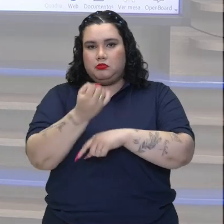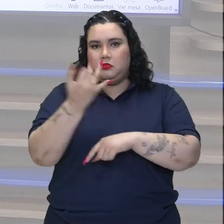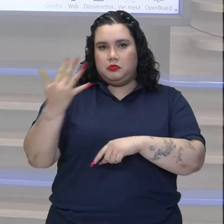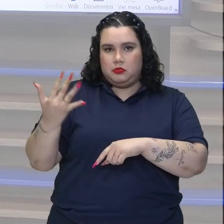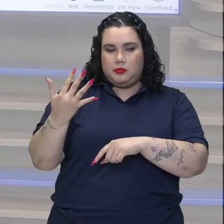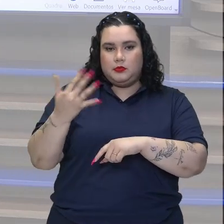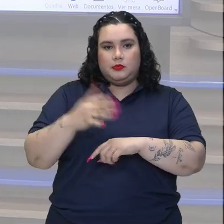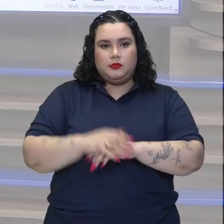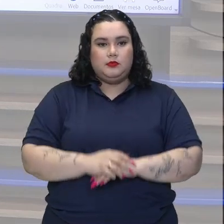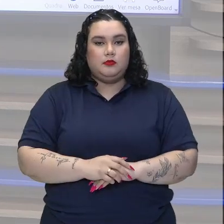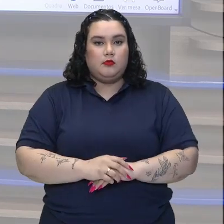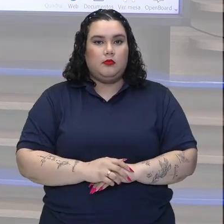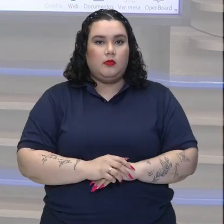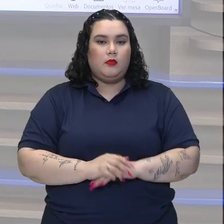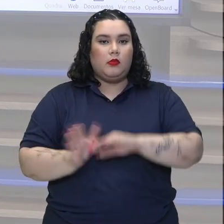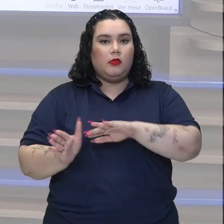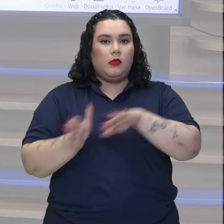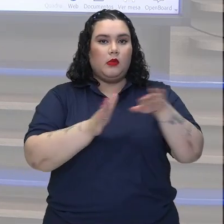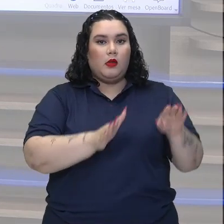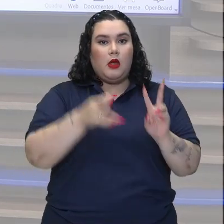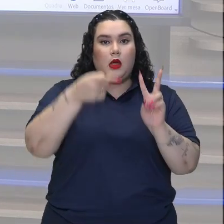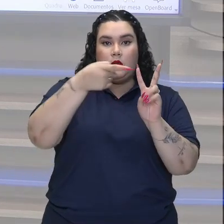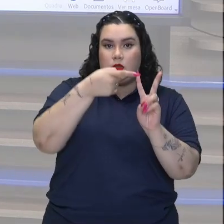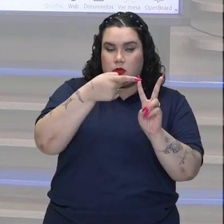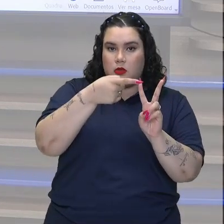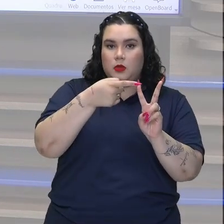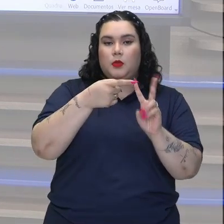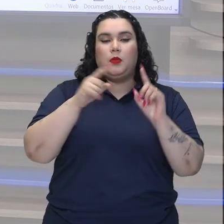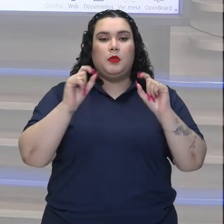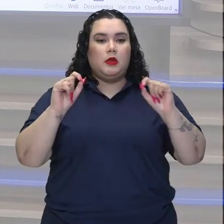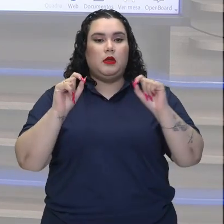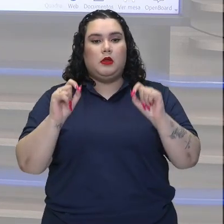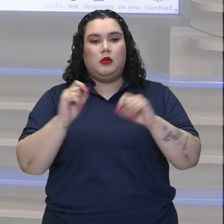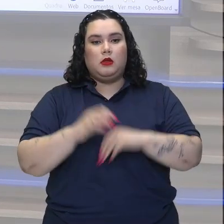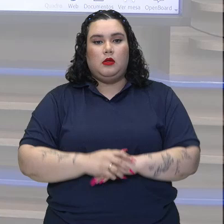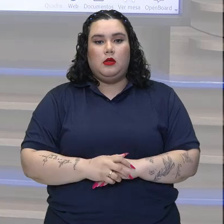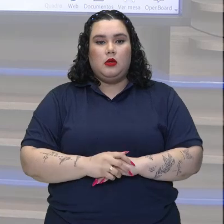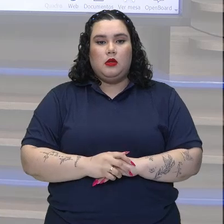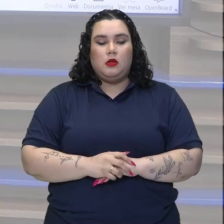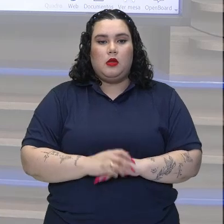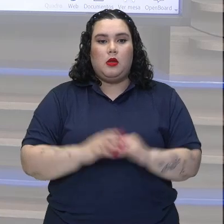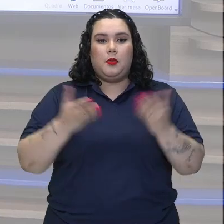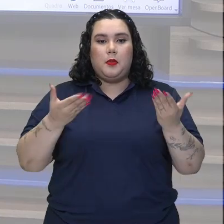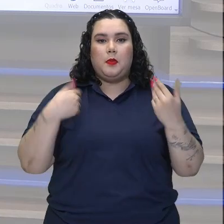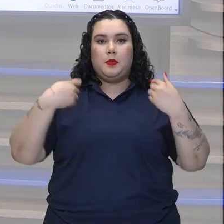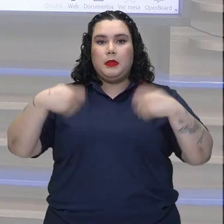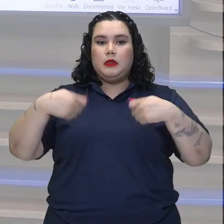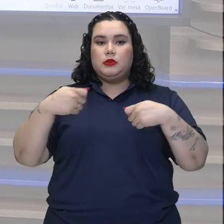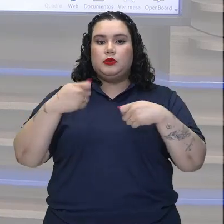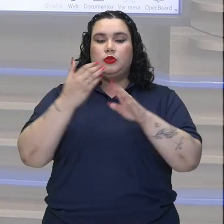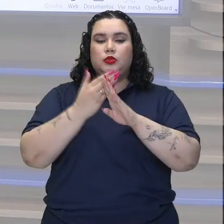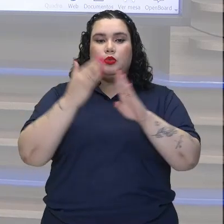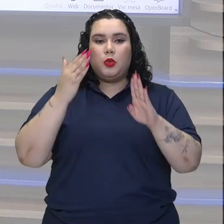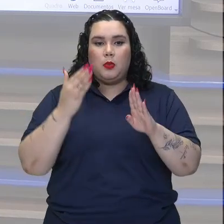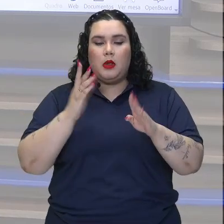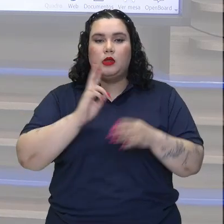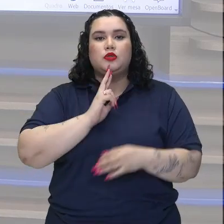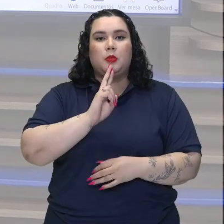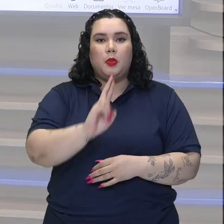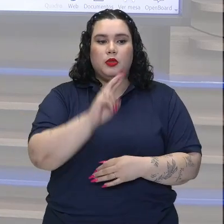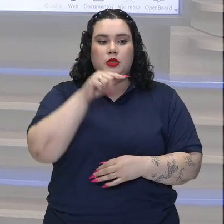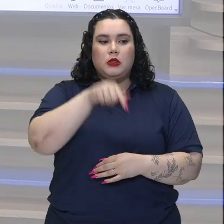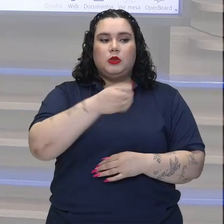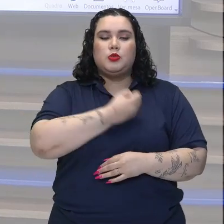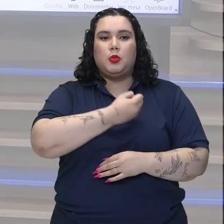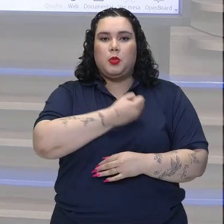vezes. Já a radiciação, que é a raiz quadrada, vai ser quando eu quero o quadrado desse